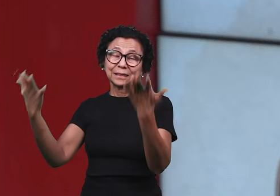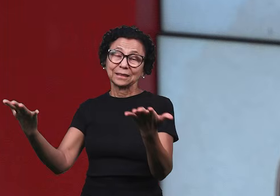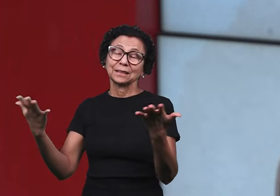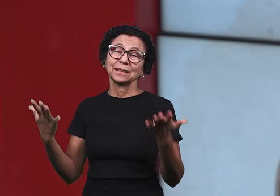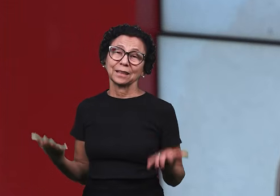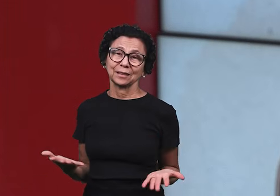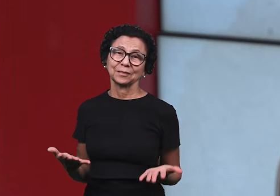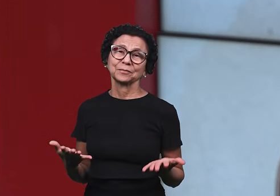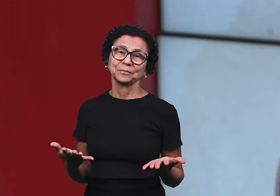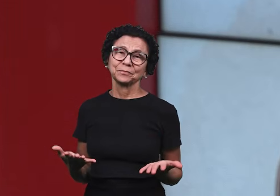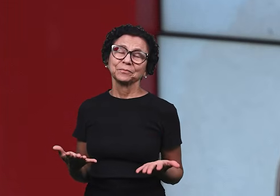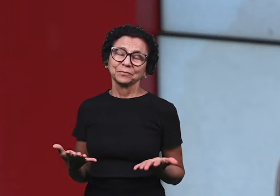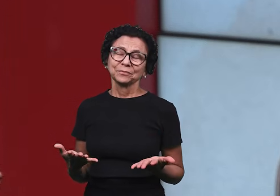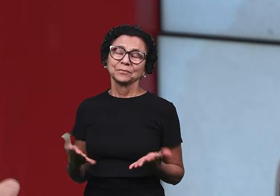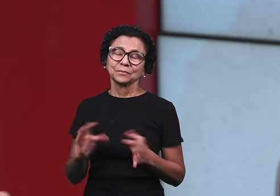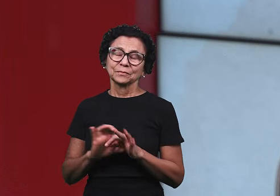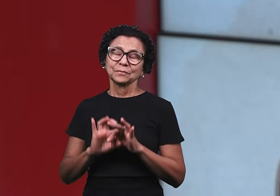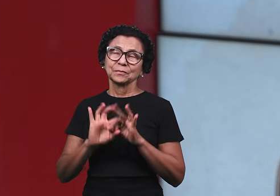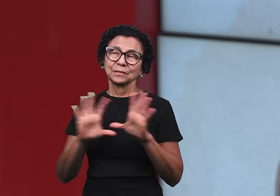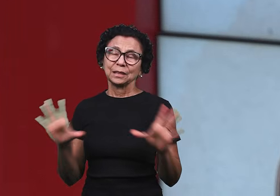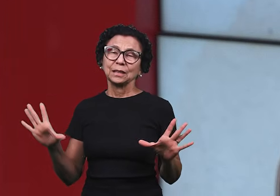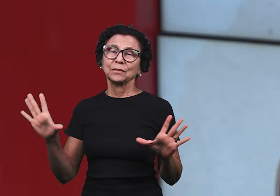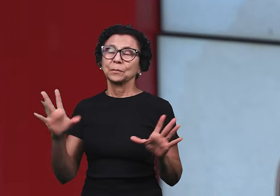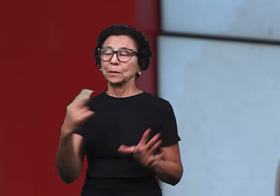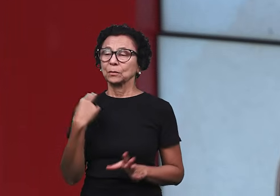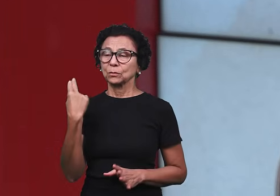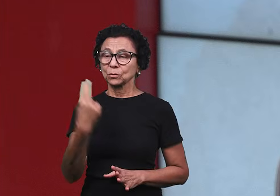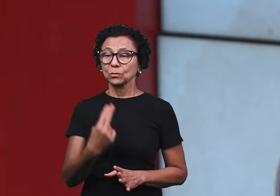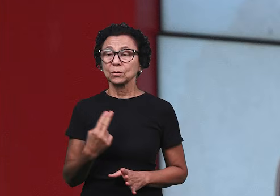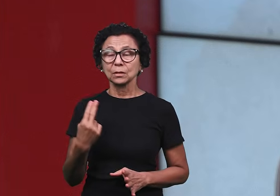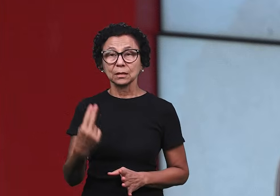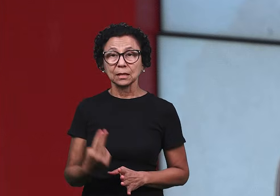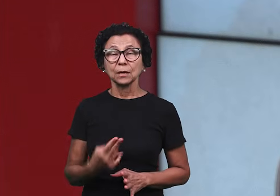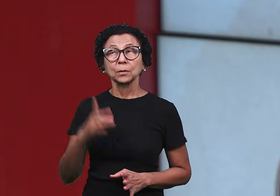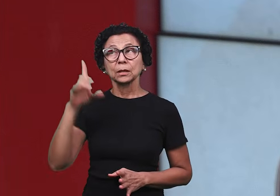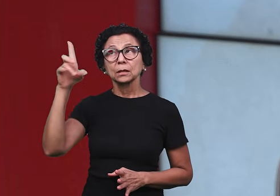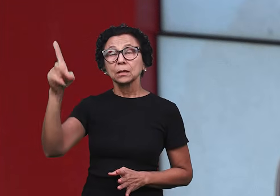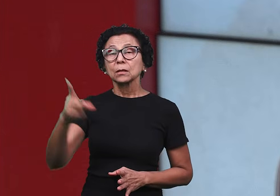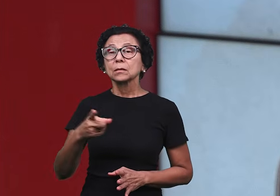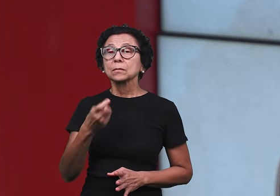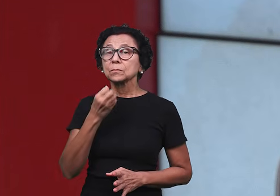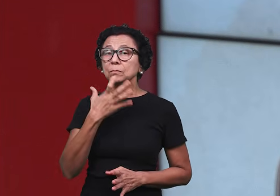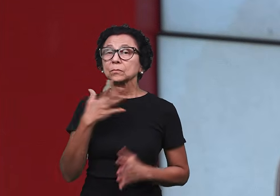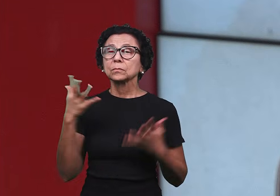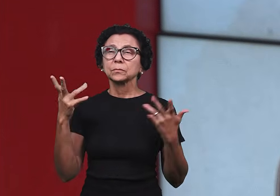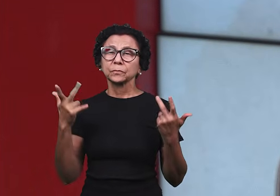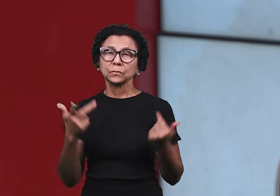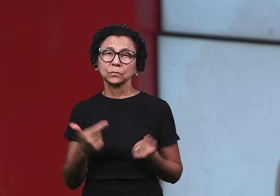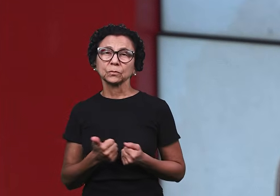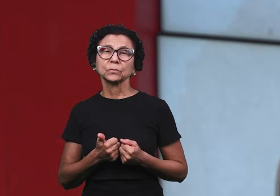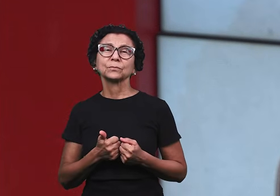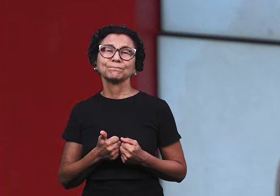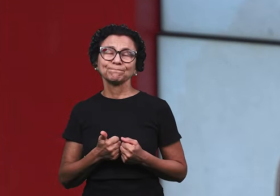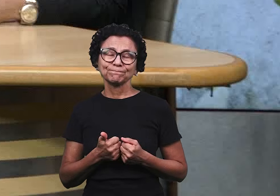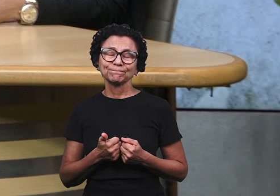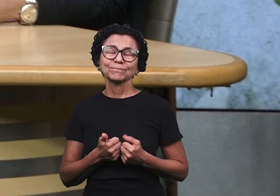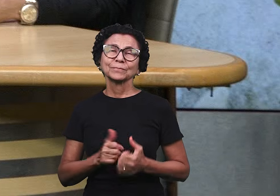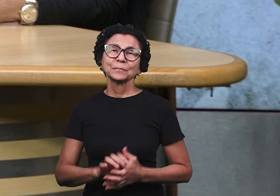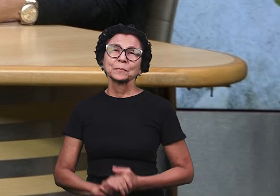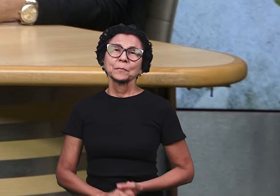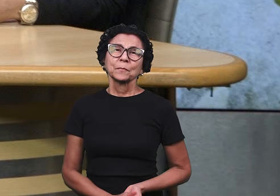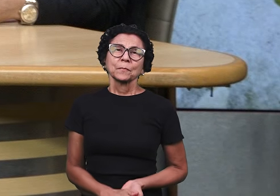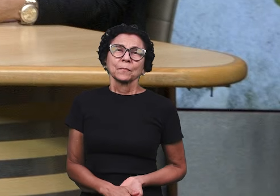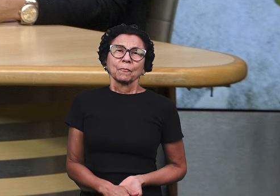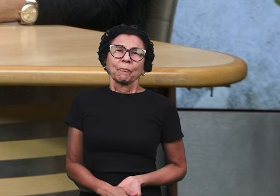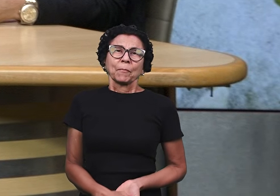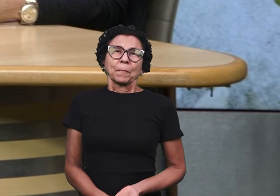a nossa vida inteiramente à disposição do Senhor Jesus, reconhecendo tudo que Ele é para nós. É uma bênção. E não